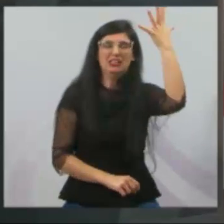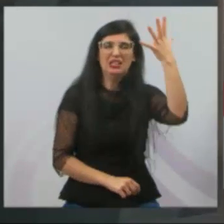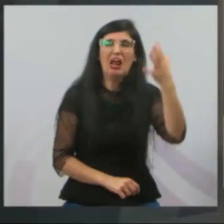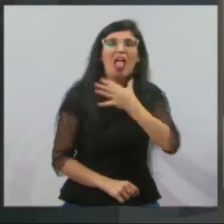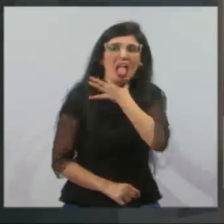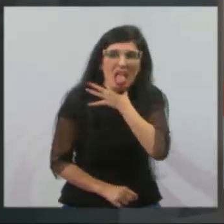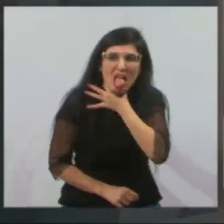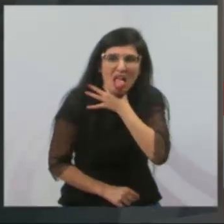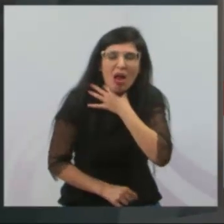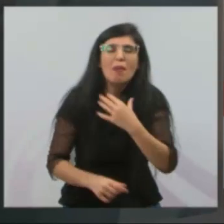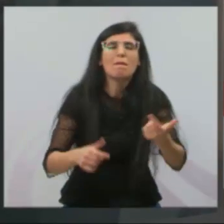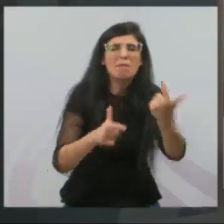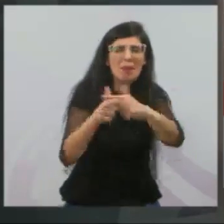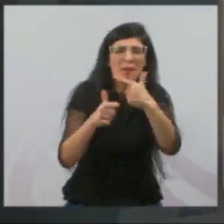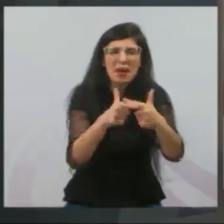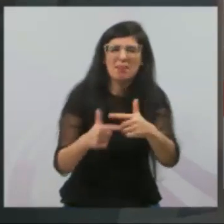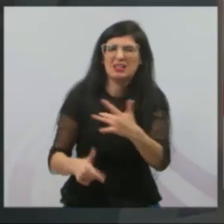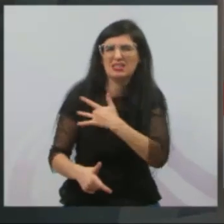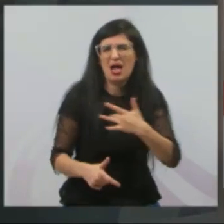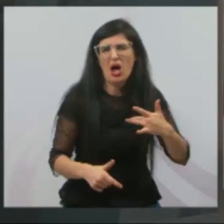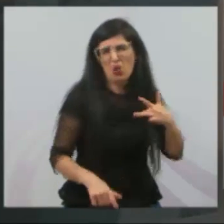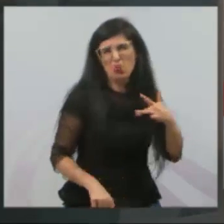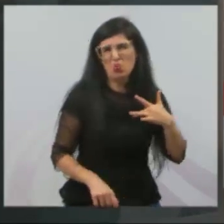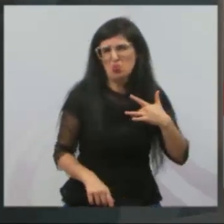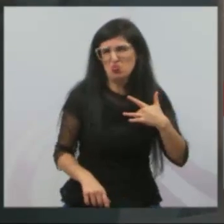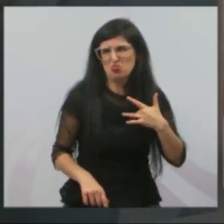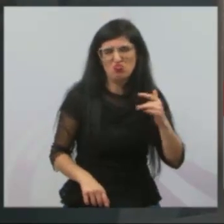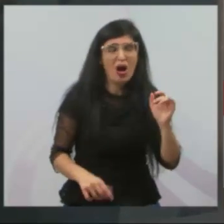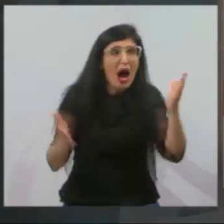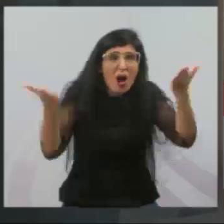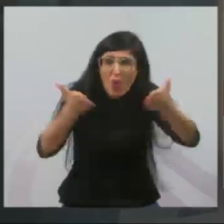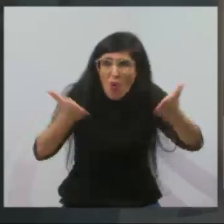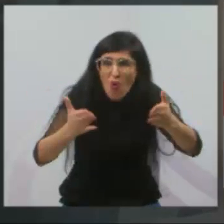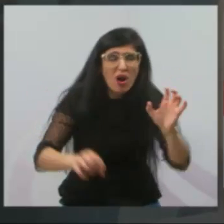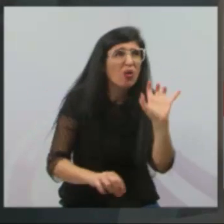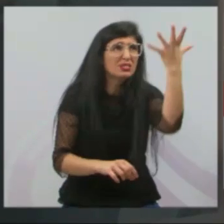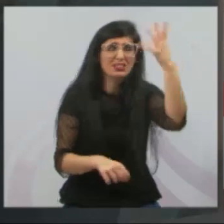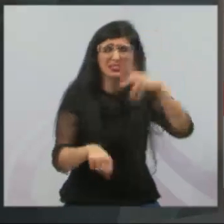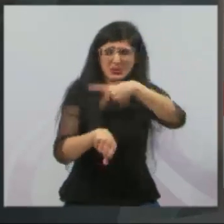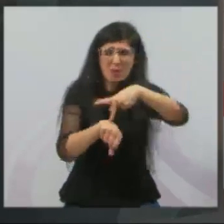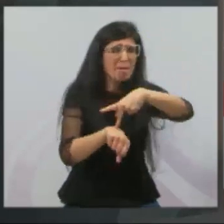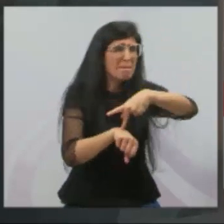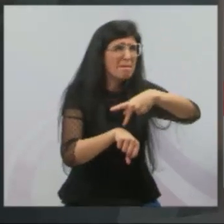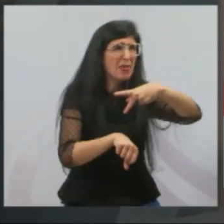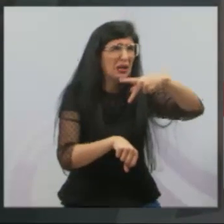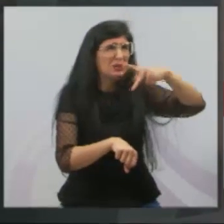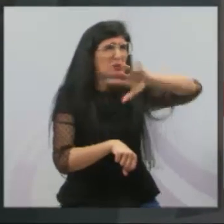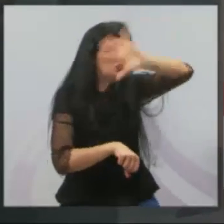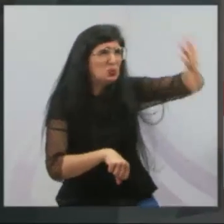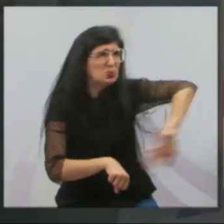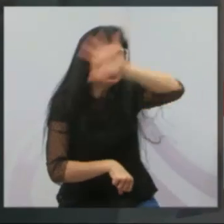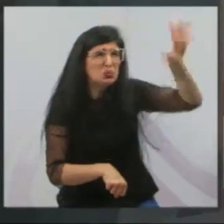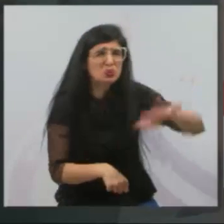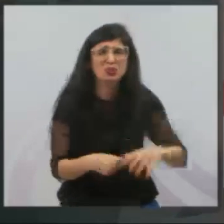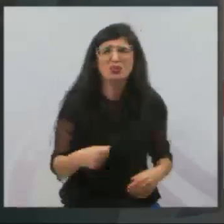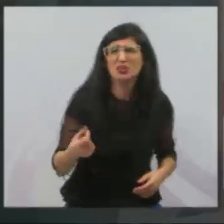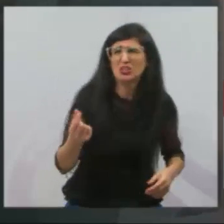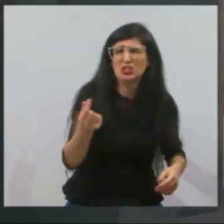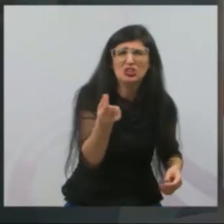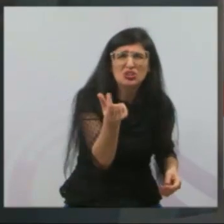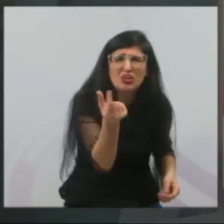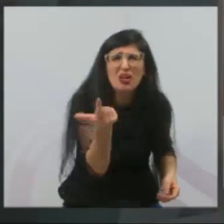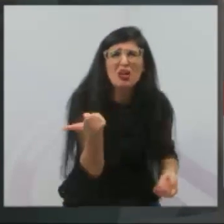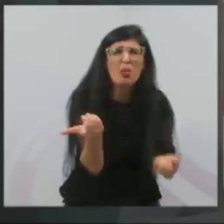saúde, vão dizer para as pessoas que tirar o pão ali de um dia ou outro, tirar um pacote